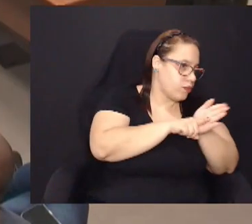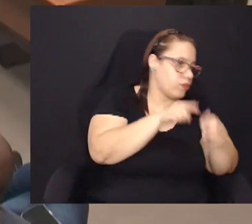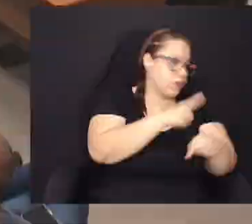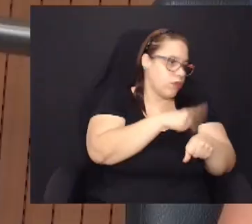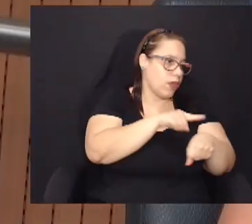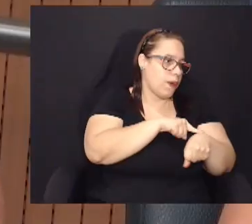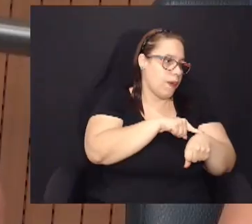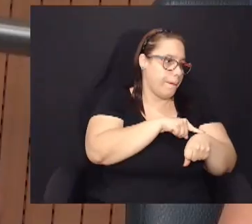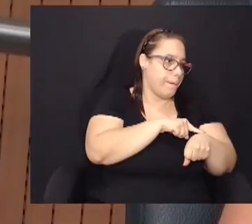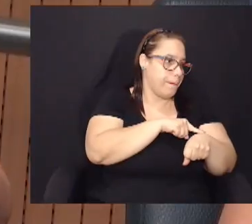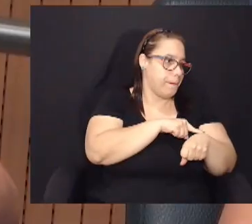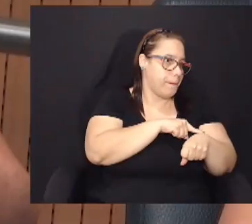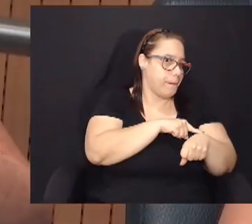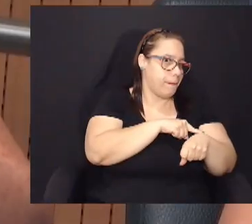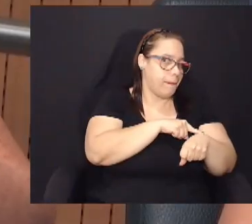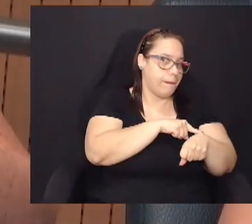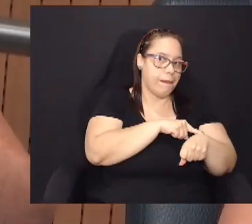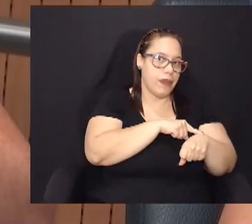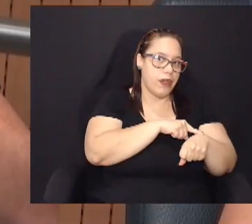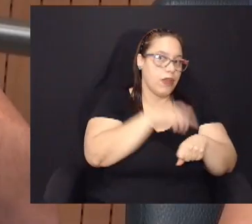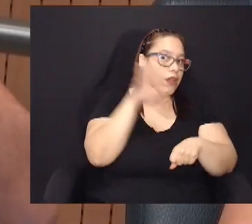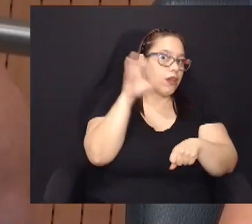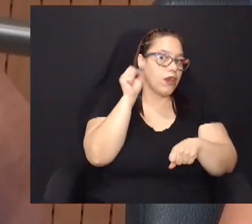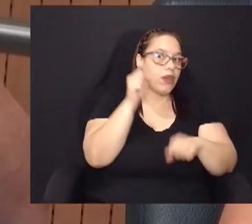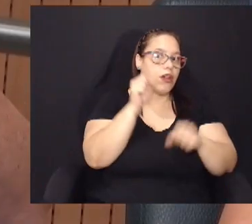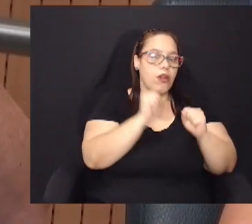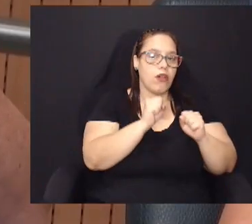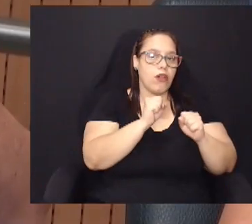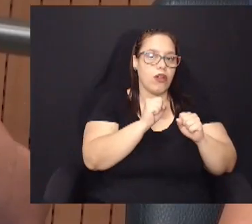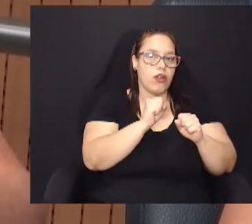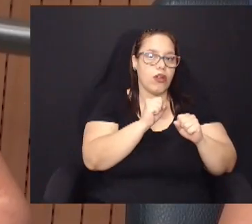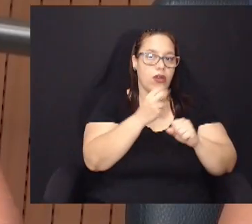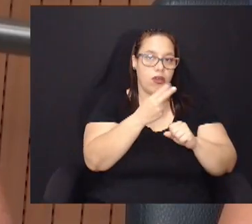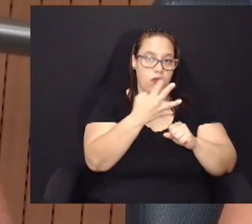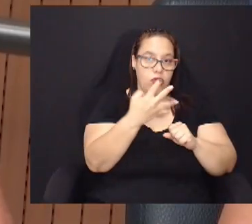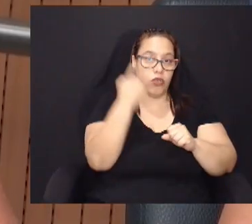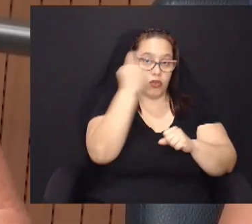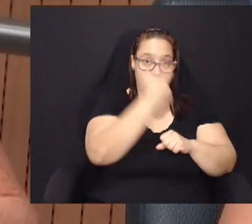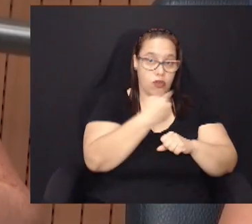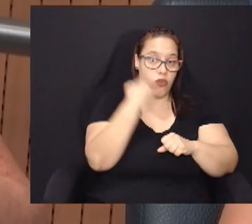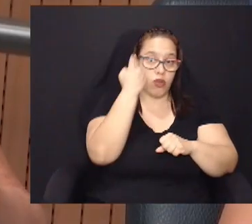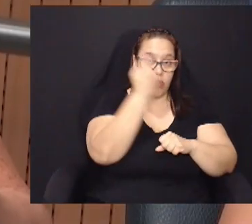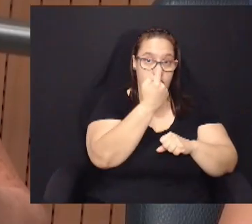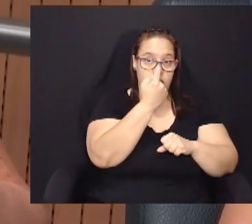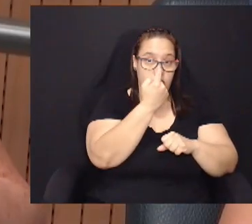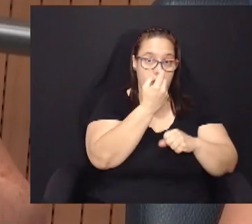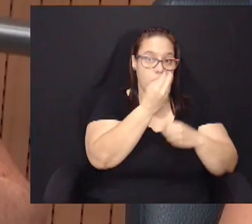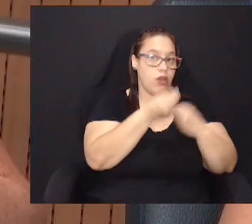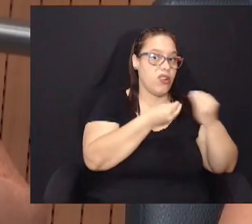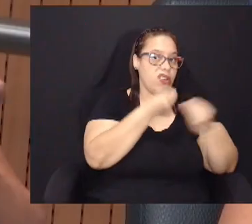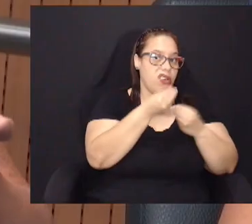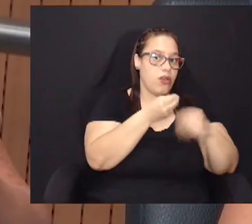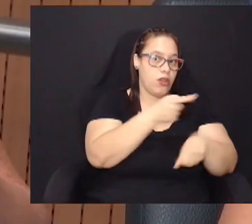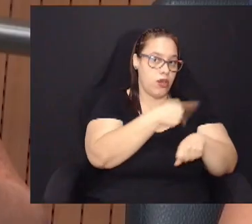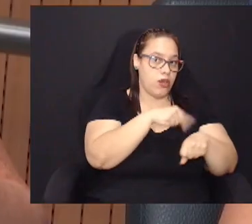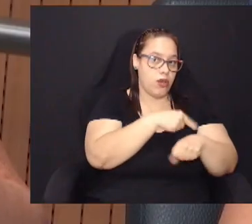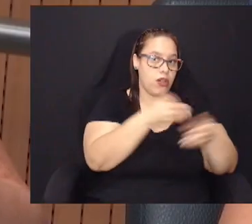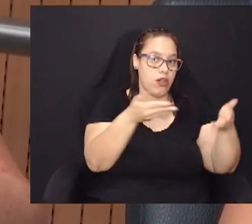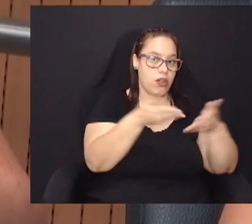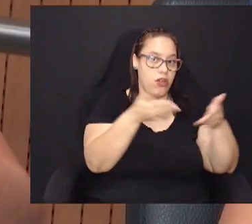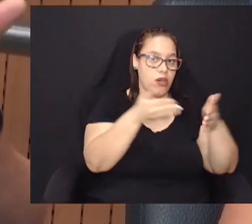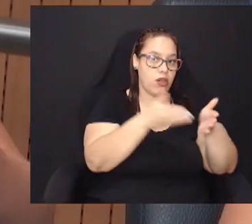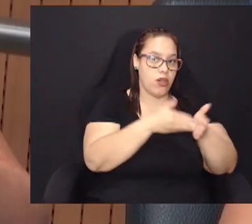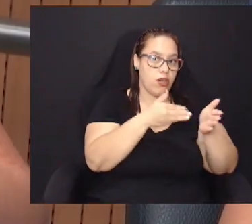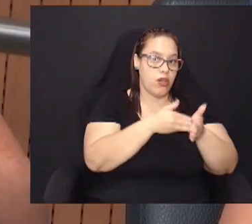Ouvi dizer que poderia funcionar 24 horas se quiser, né? como é que está essa questão de horário? Hoje a gente funciona até 1,